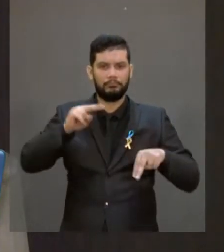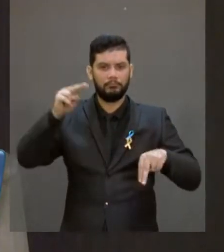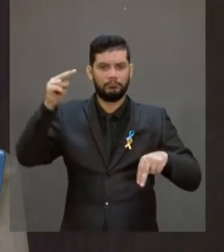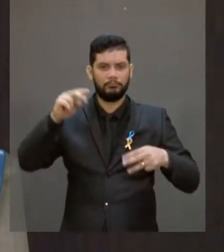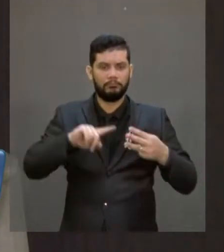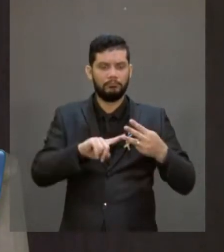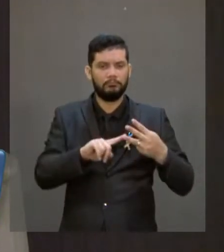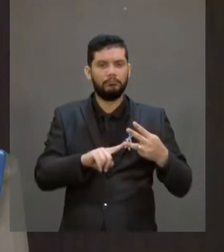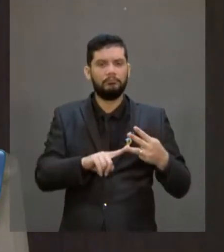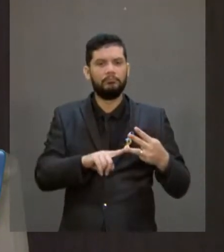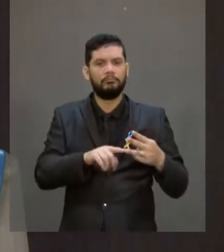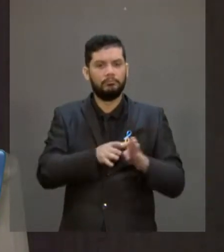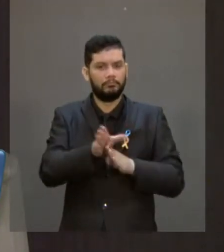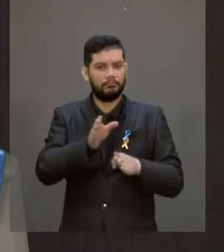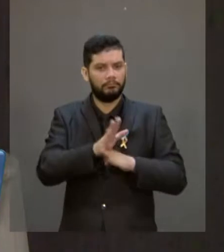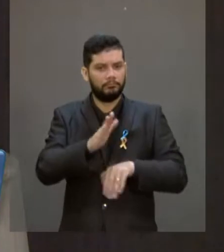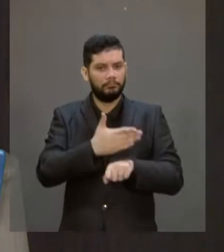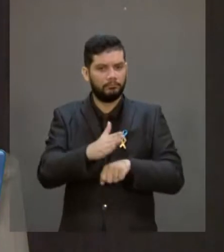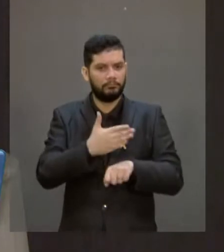formação,